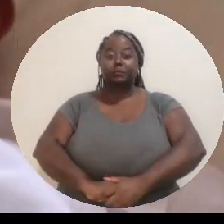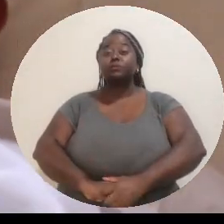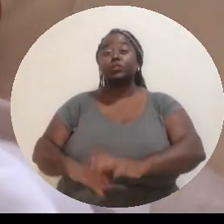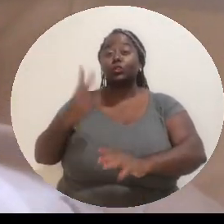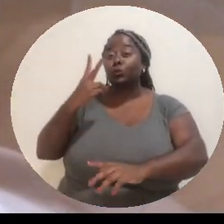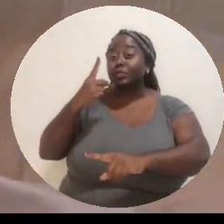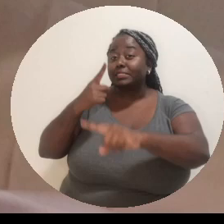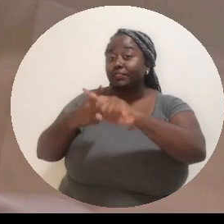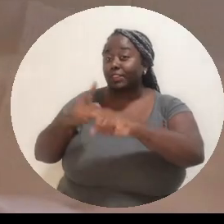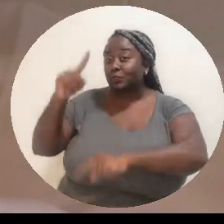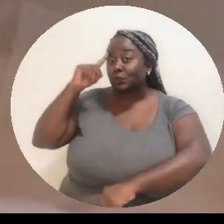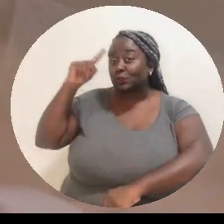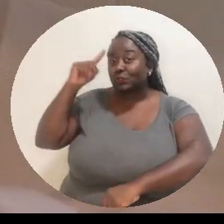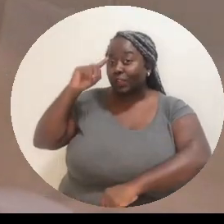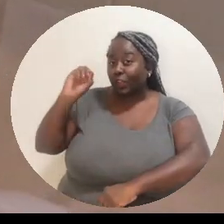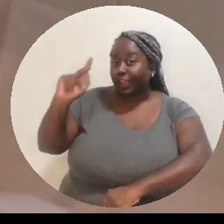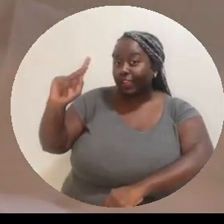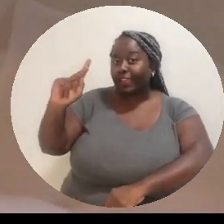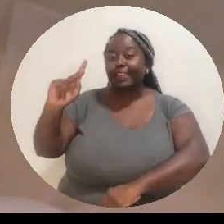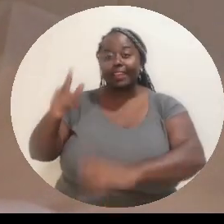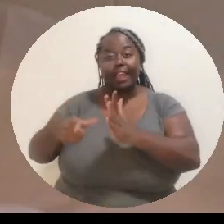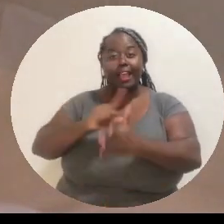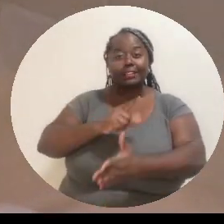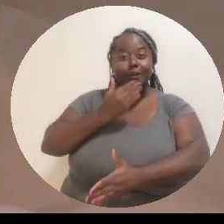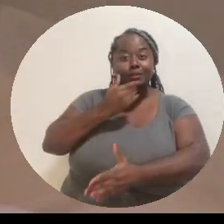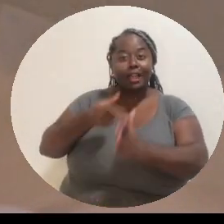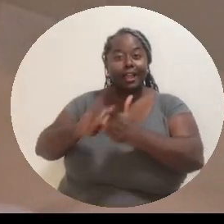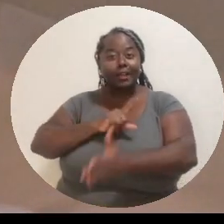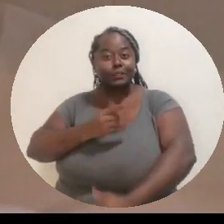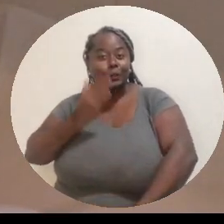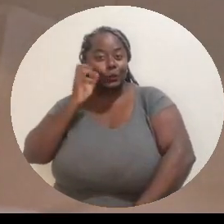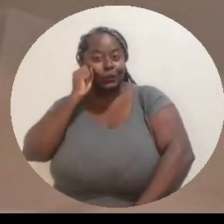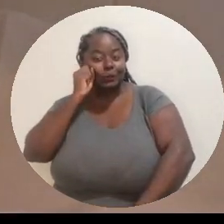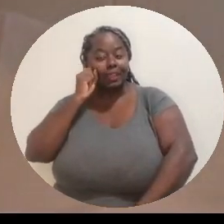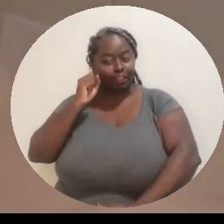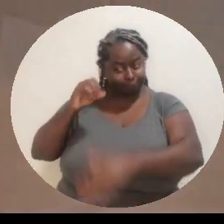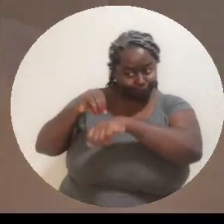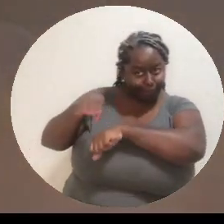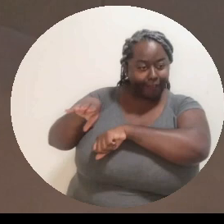Duas vezes por dia, tá? Antes de almoçar e antes de dormir. Mas aí